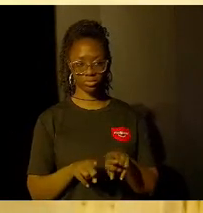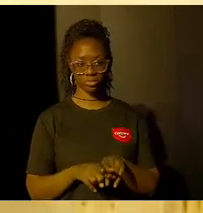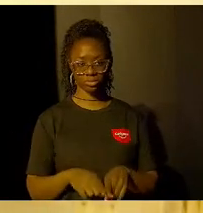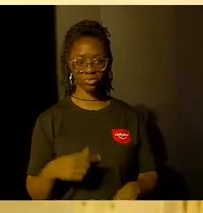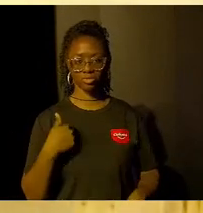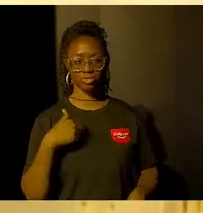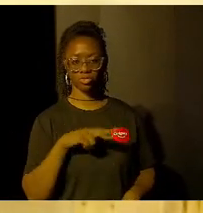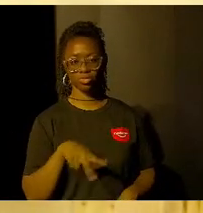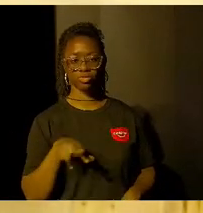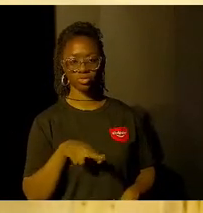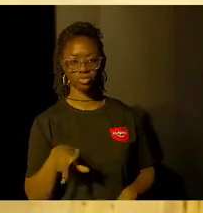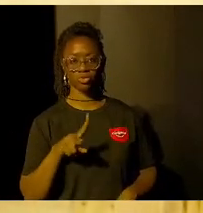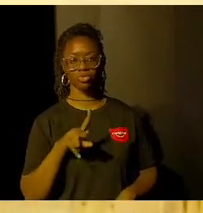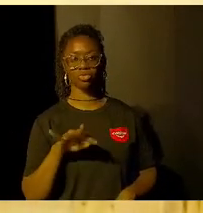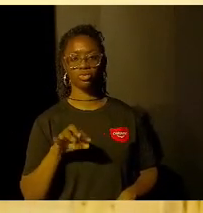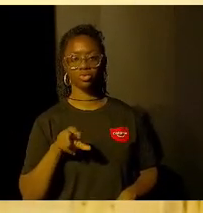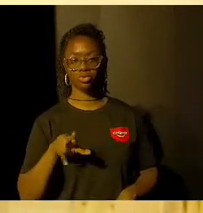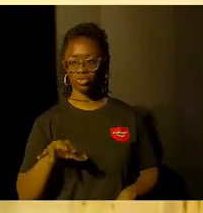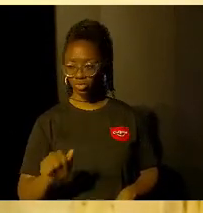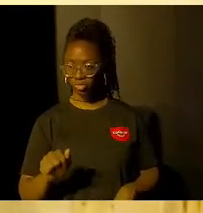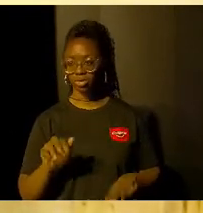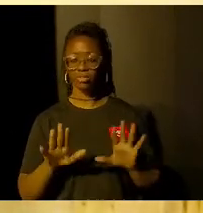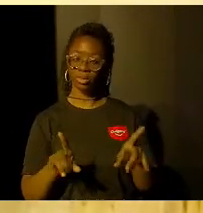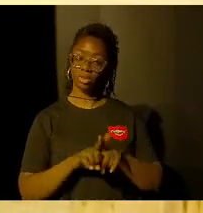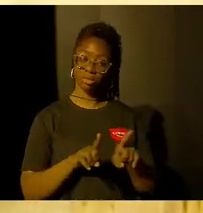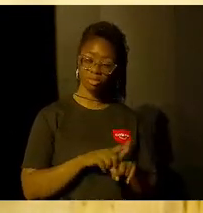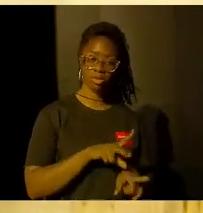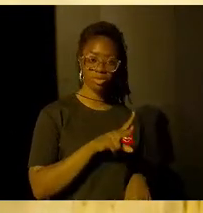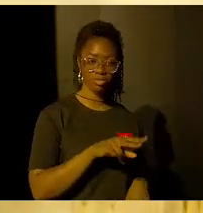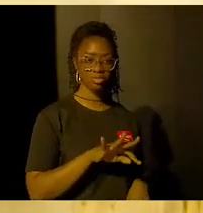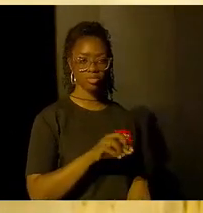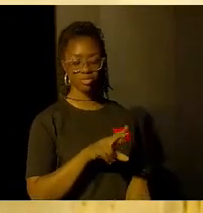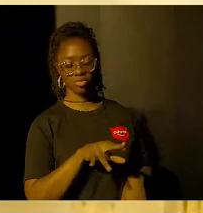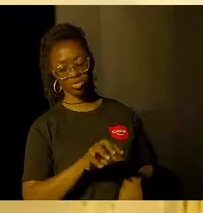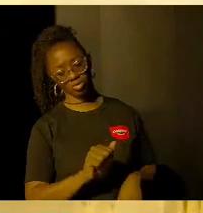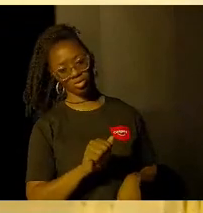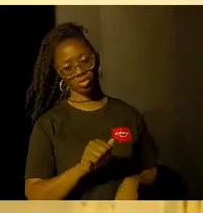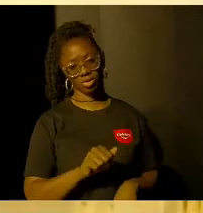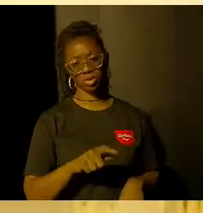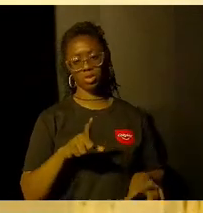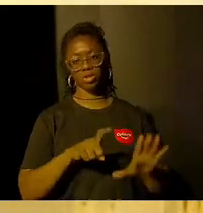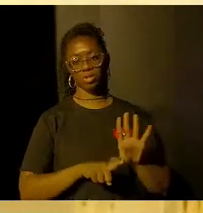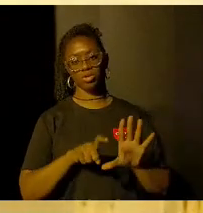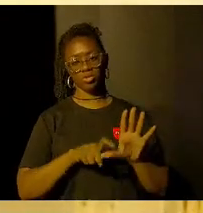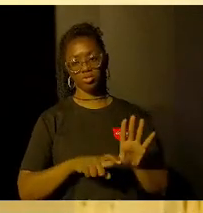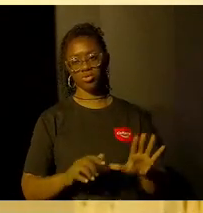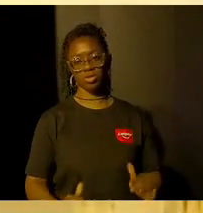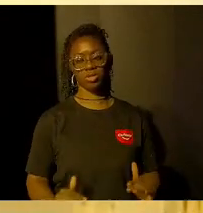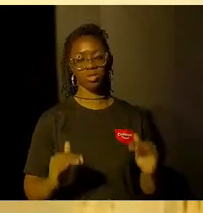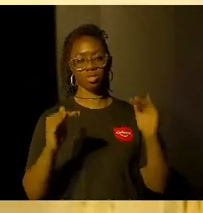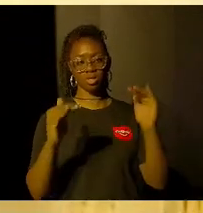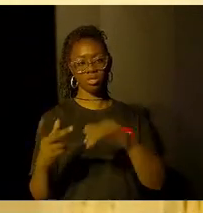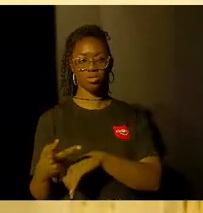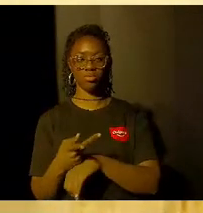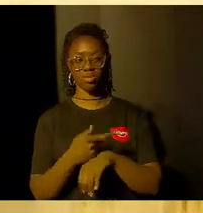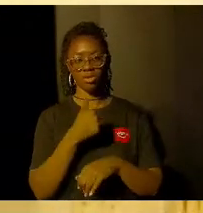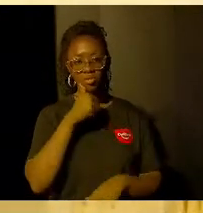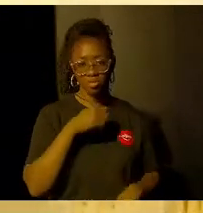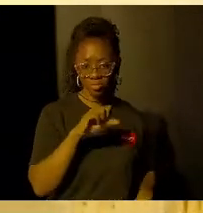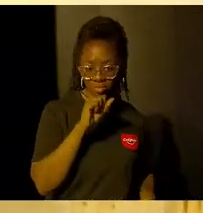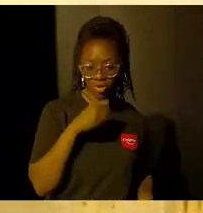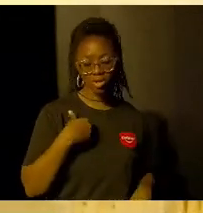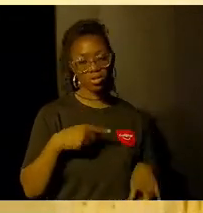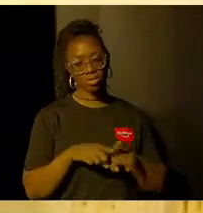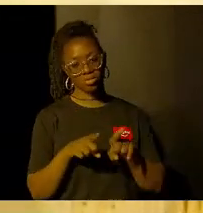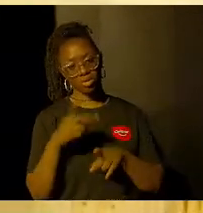a Vitória mas também sou a Vitória Vitória regressa Angola À Procura da mãe eu também regressei